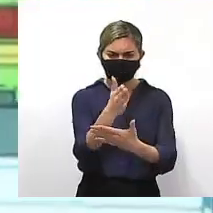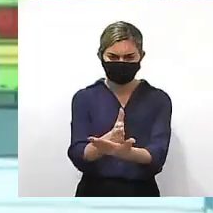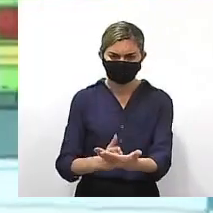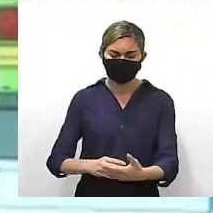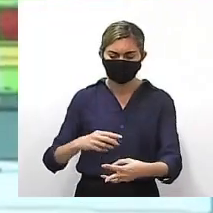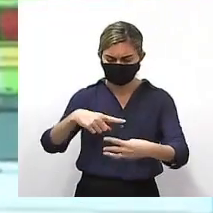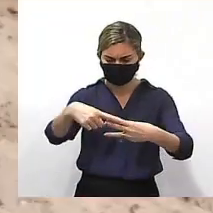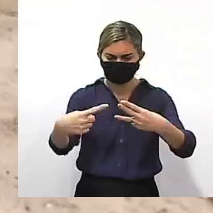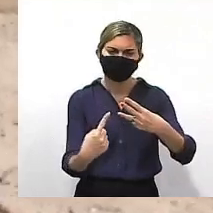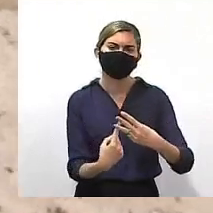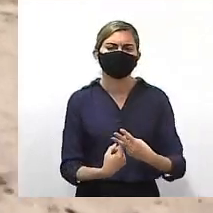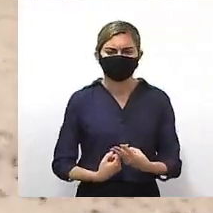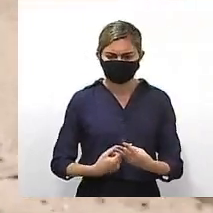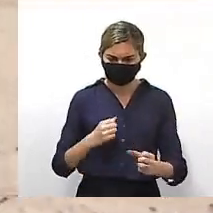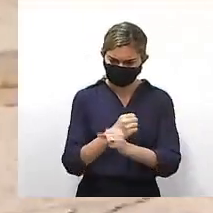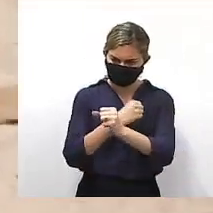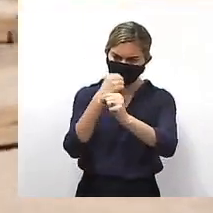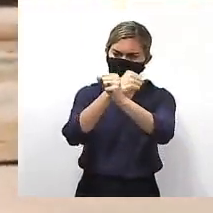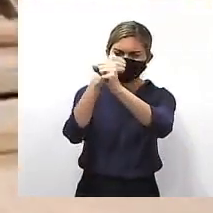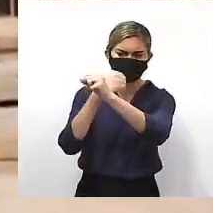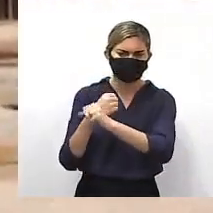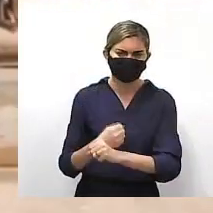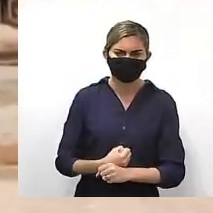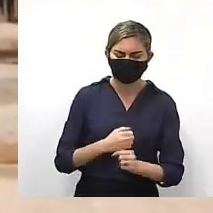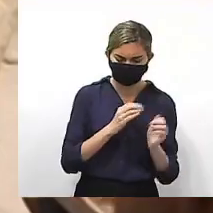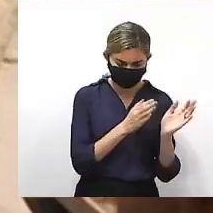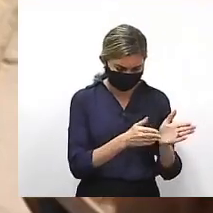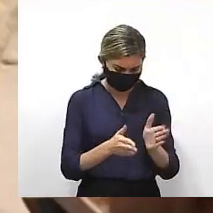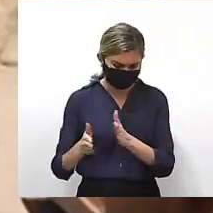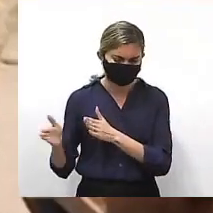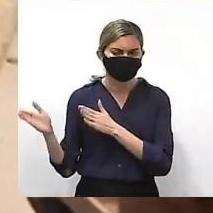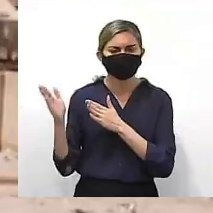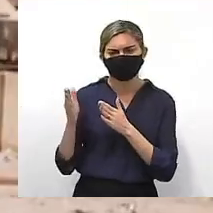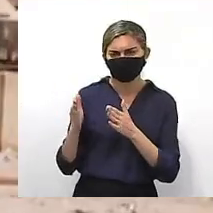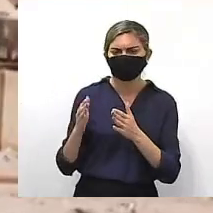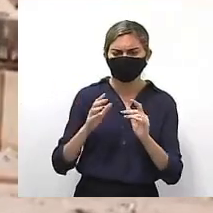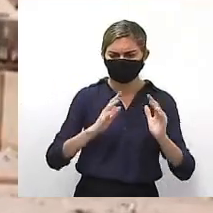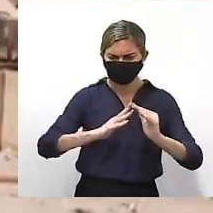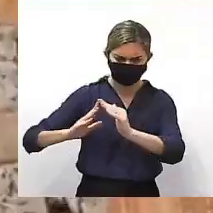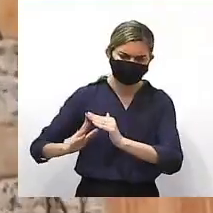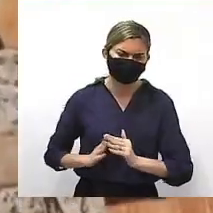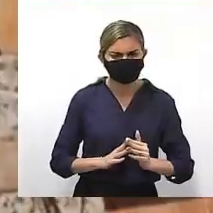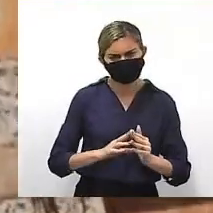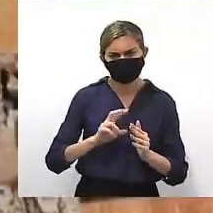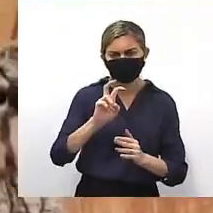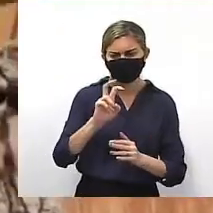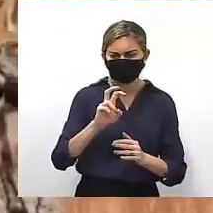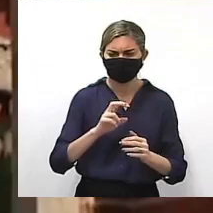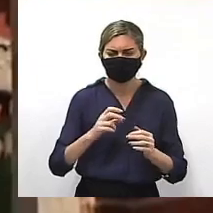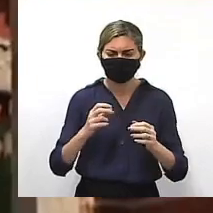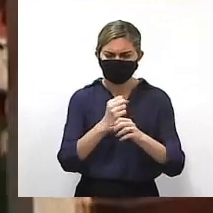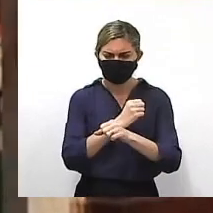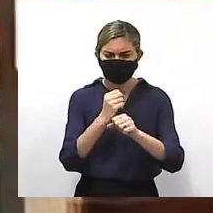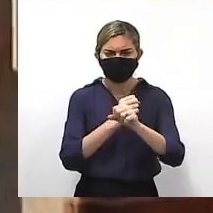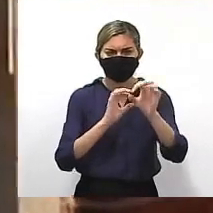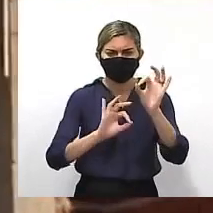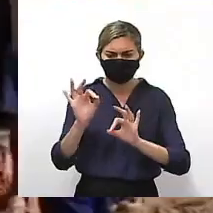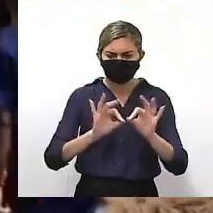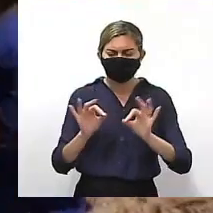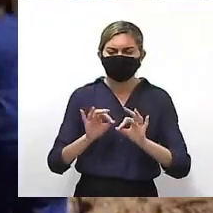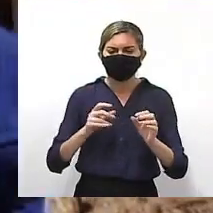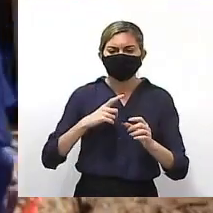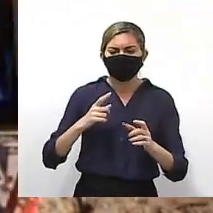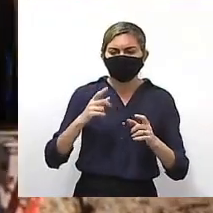3 partes e as obras realizadas por etapas. Dentre as habitações, 5 tipos foram construídos, de acordo